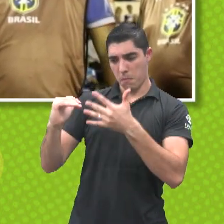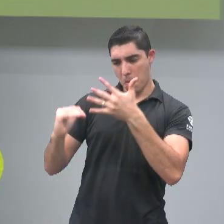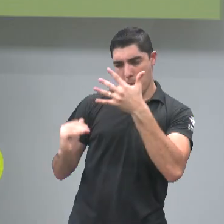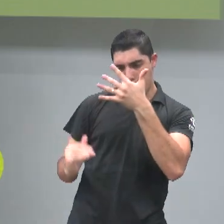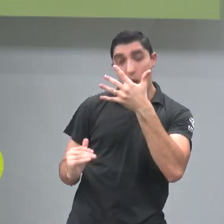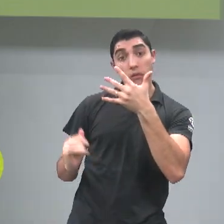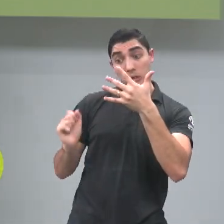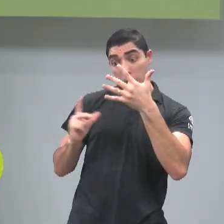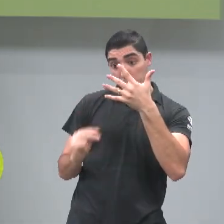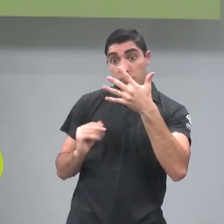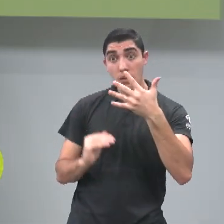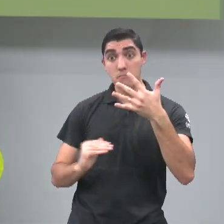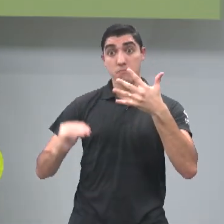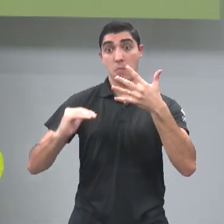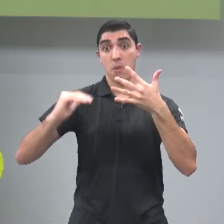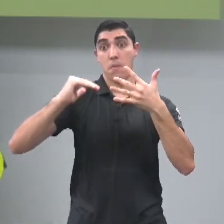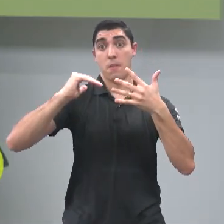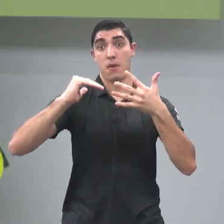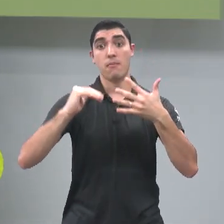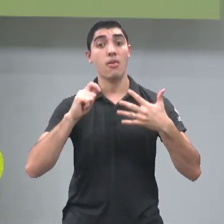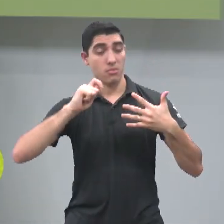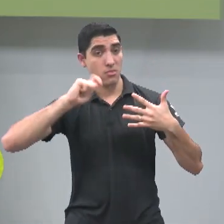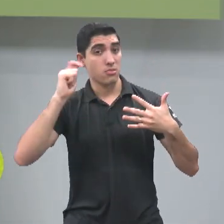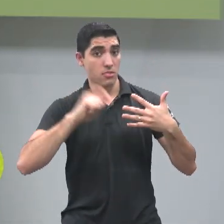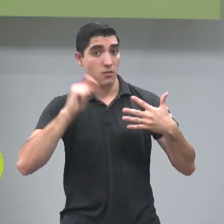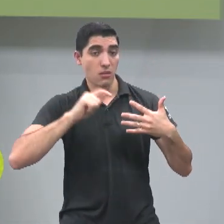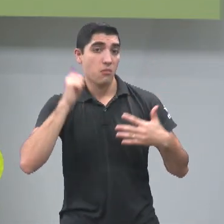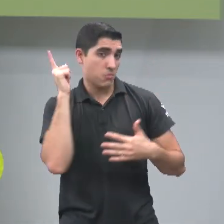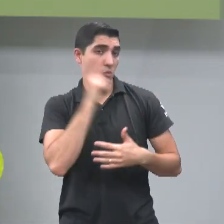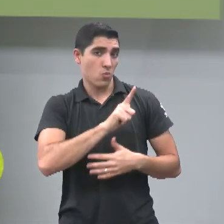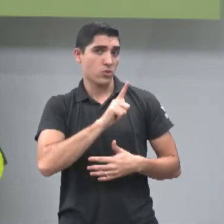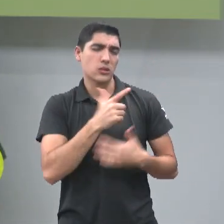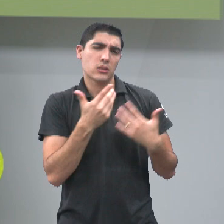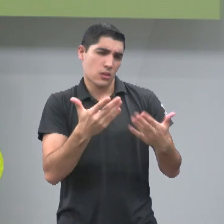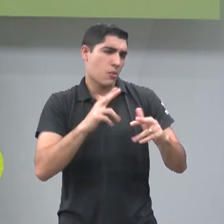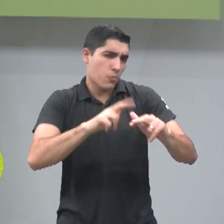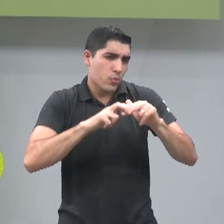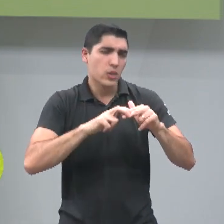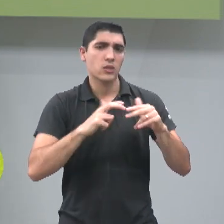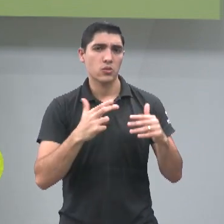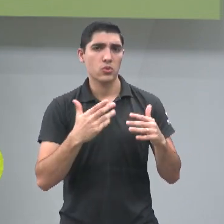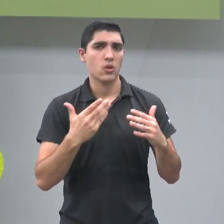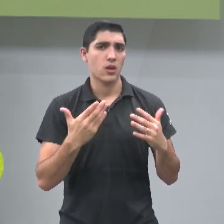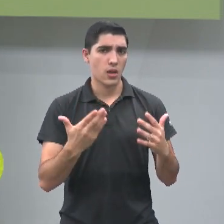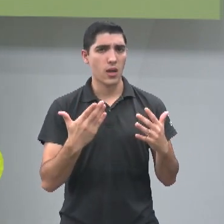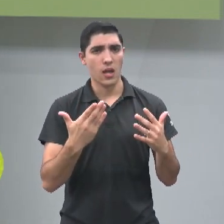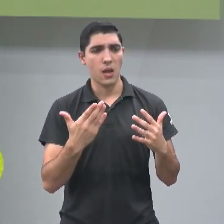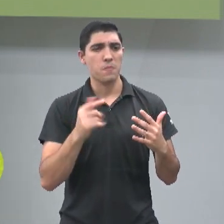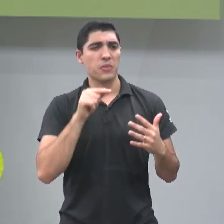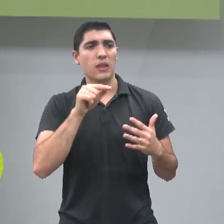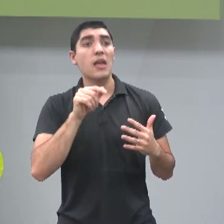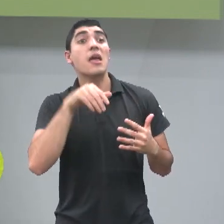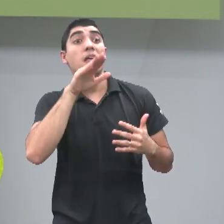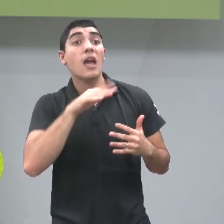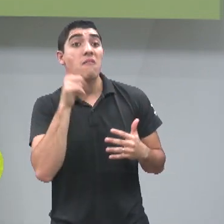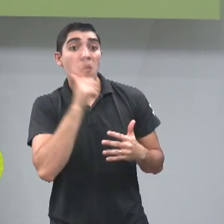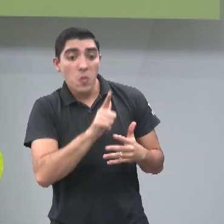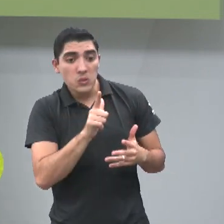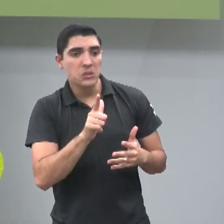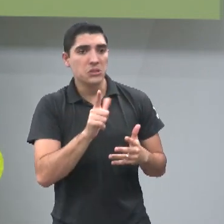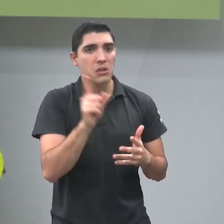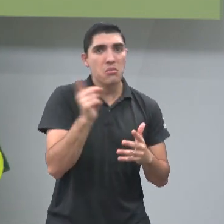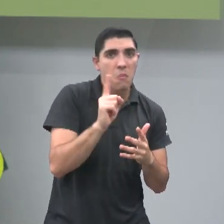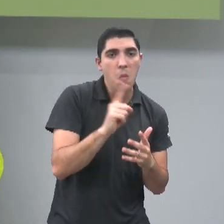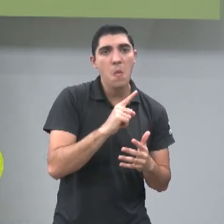8, já tenta aí pular, brigar pela 8ª posição. Então acho que essa definição de quem briga pelo acesso e quem briga